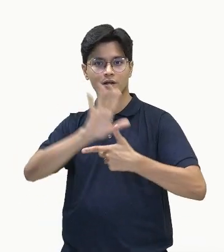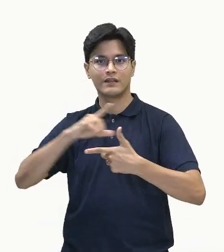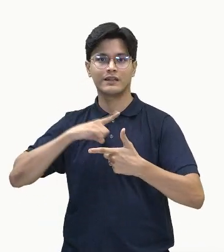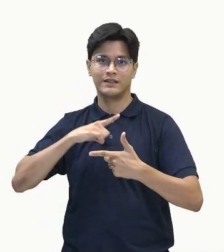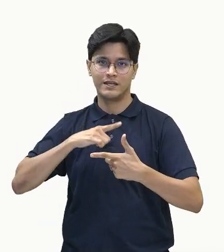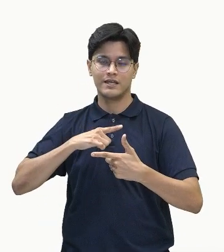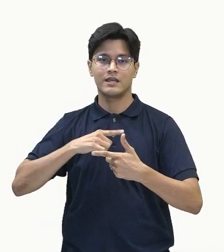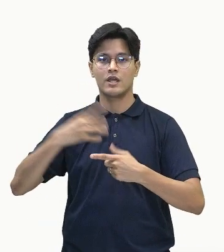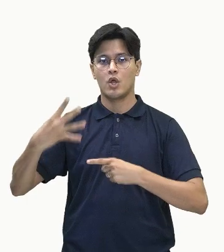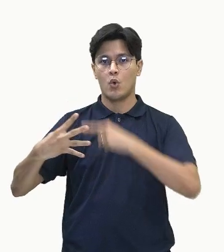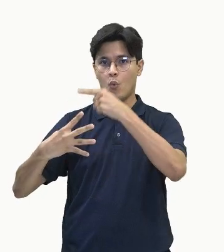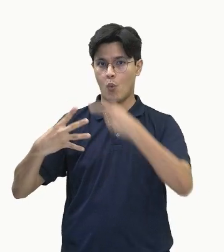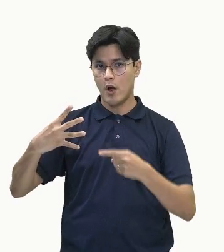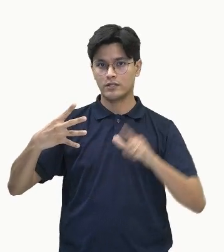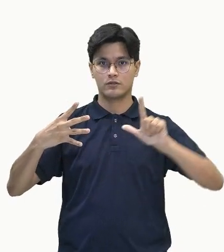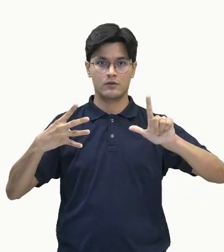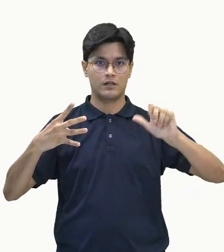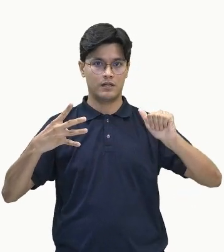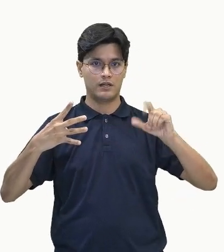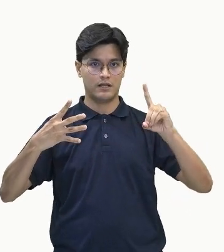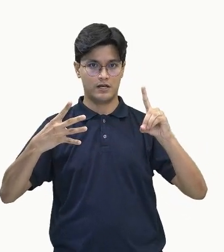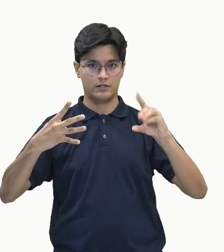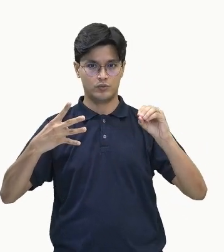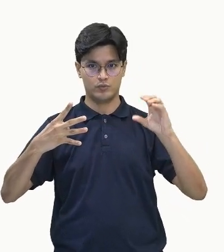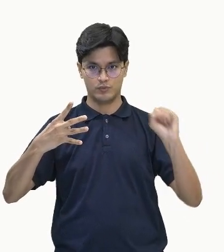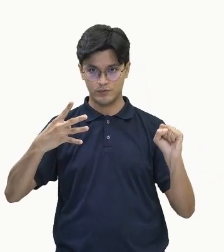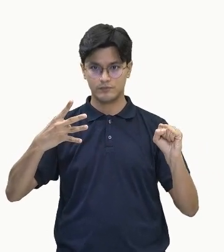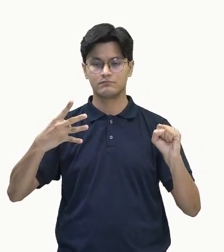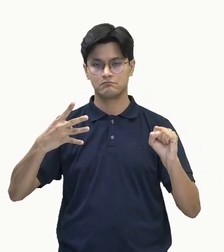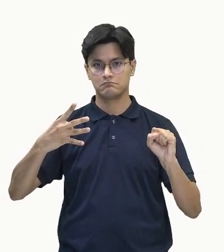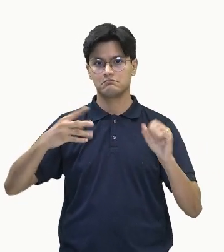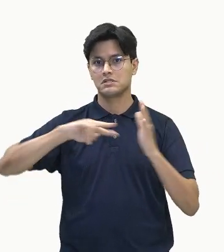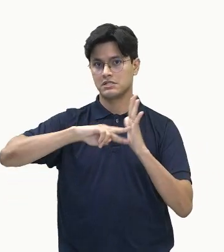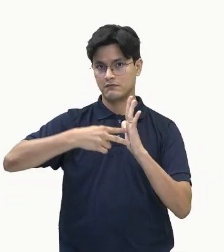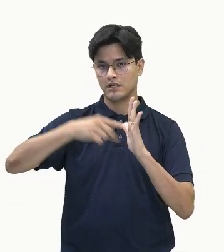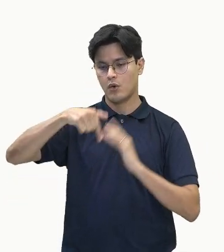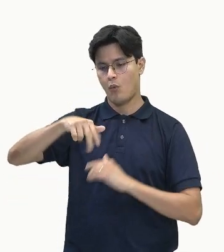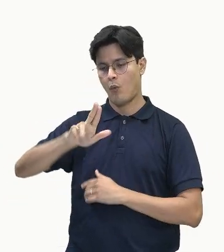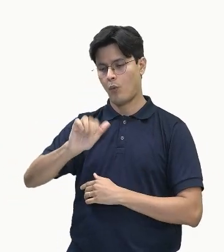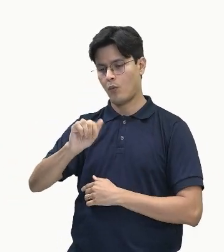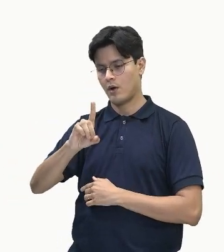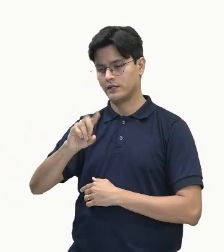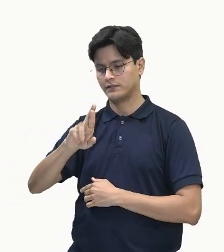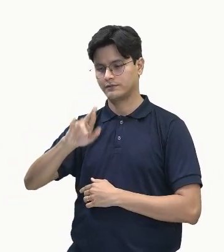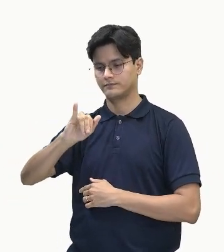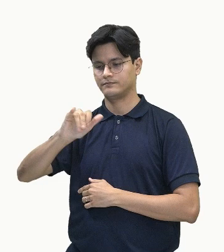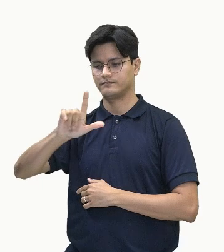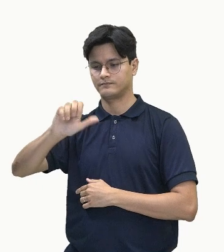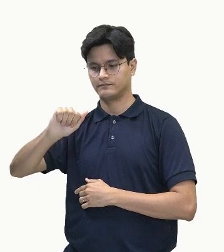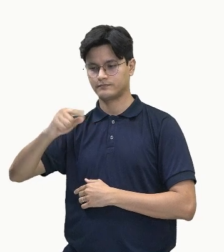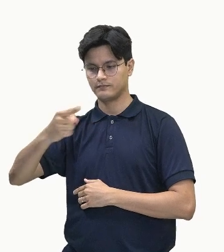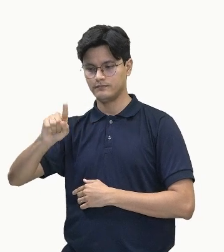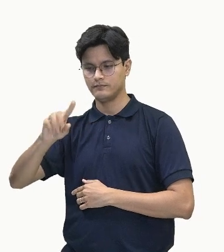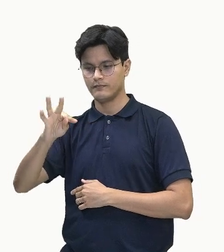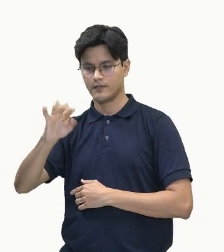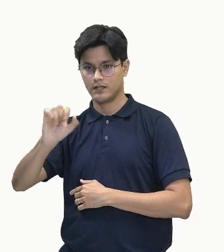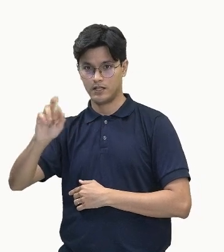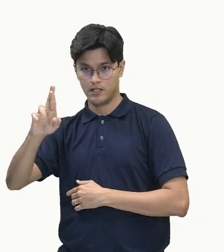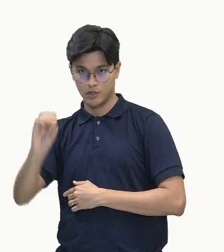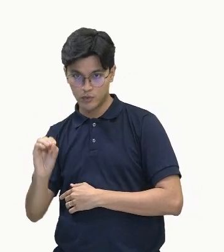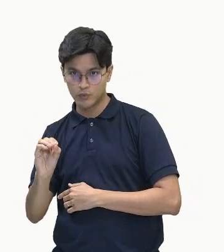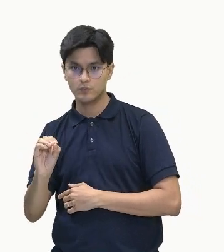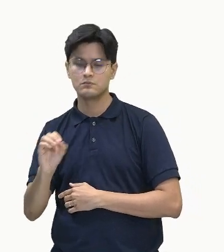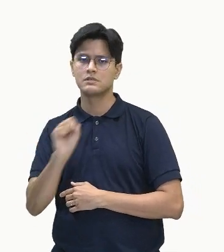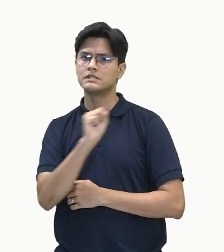Ou seja, uma figura quadrilátero. Se você reparar, se você lembrar, na verdade, do início da aula, a